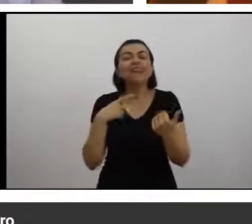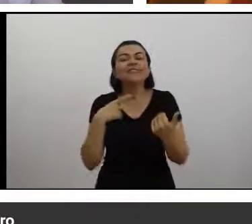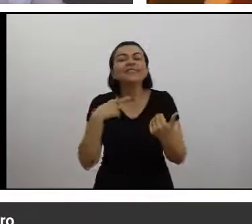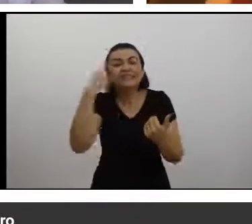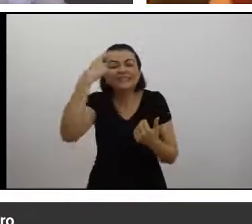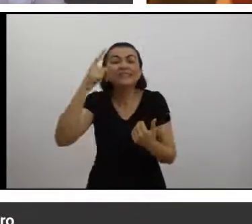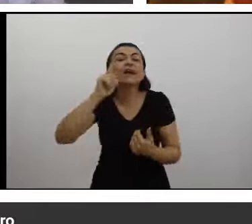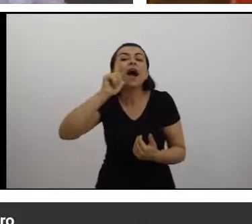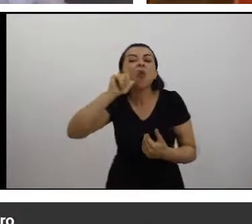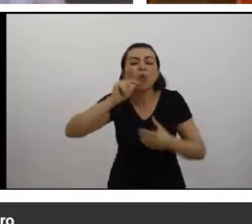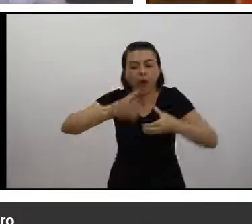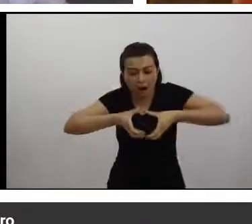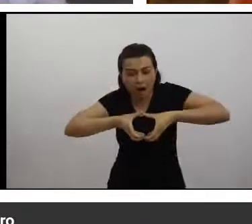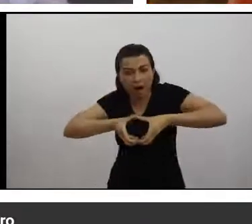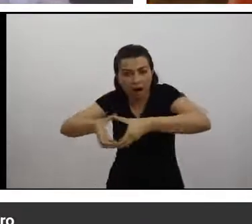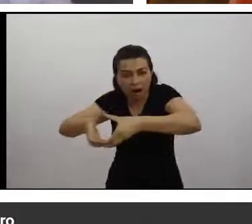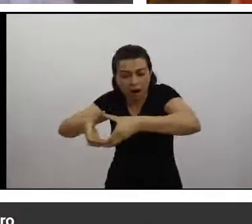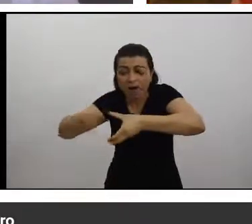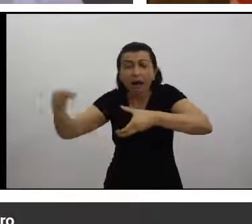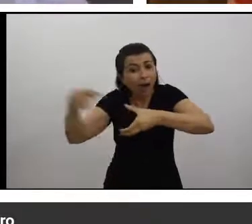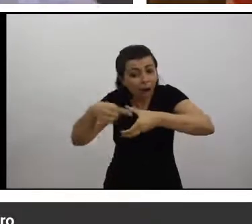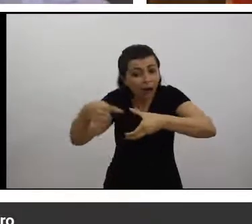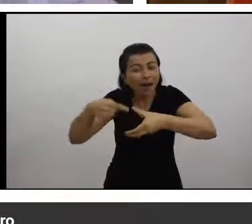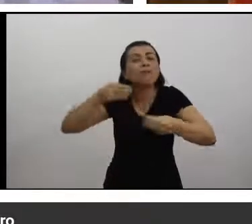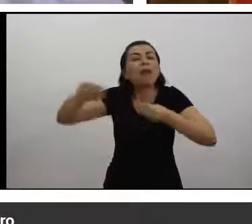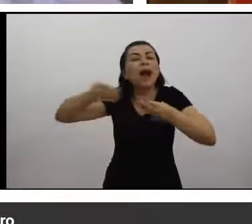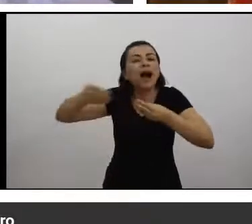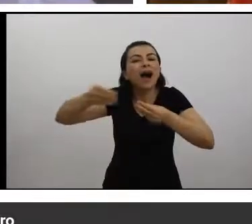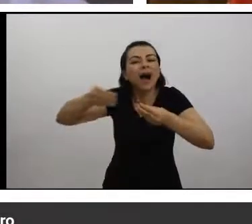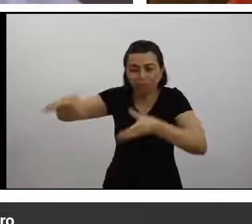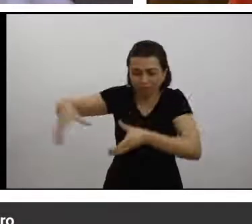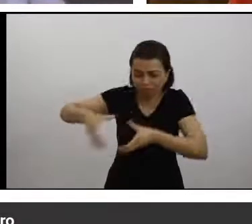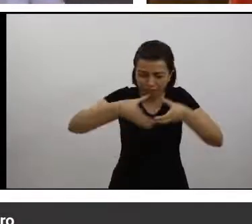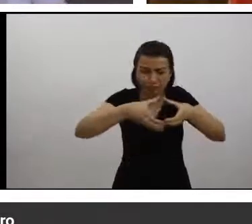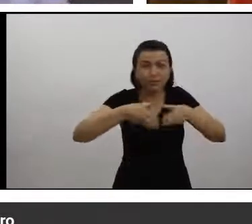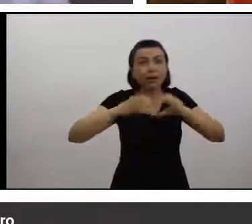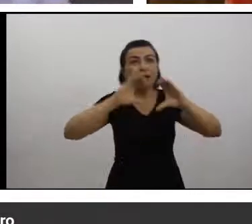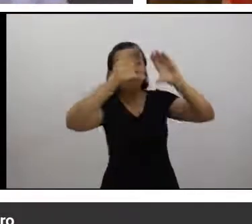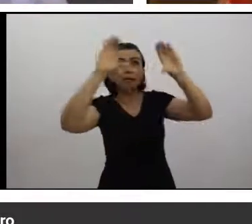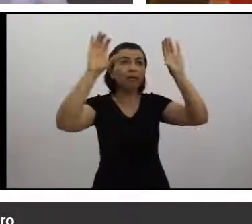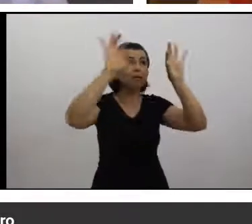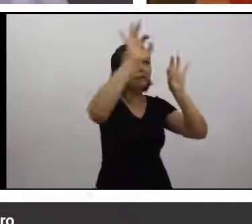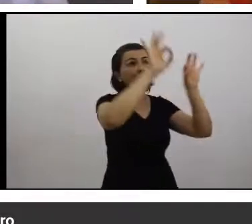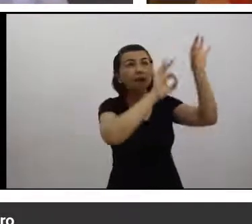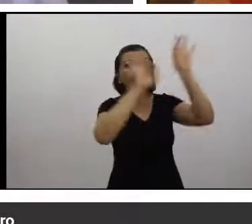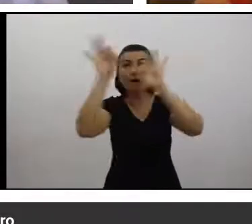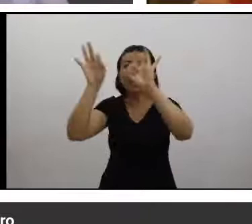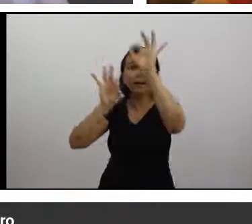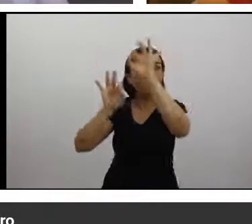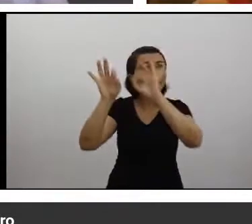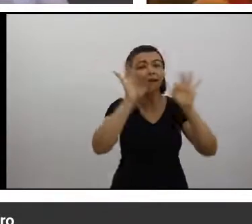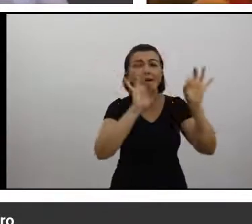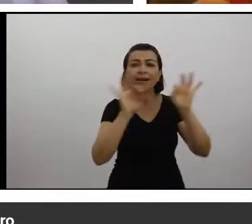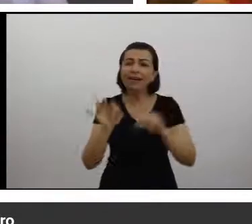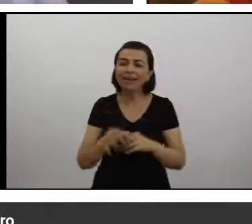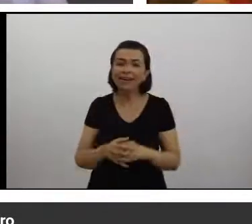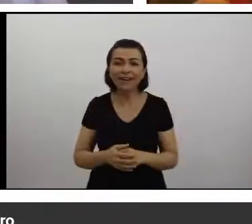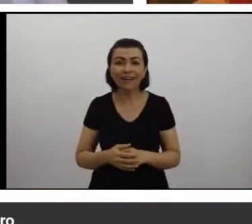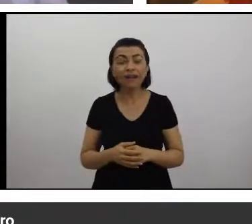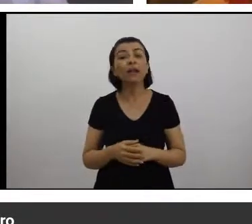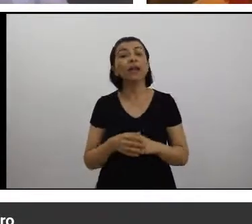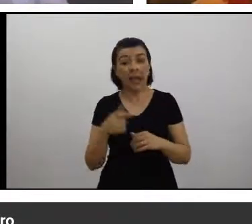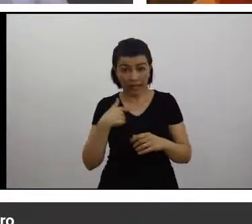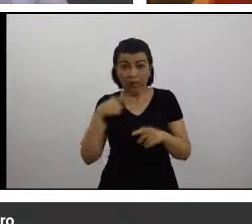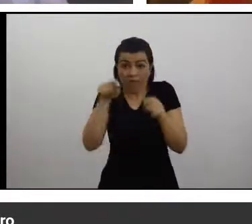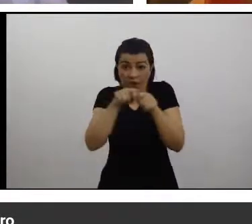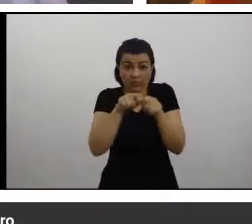gente forrava com plástico, assim. Eu me lembro até instalando uma cabine dessa no centro da cidade. E passou um amigo do meu pai,